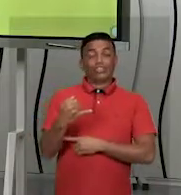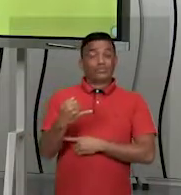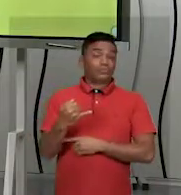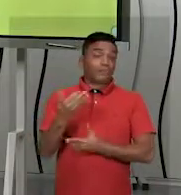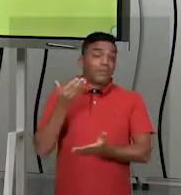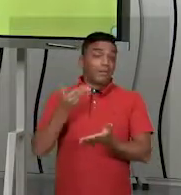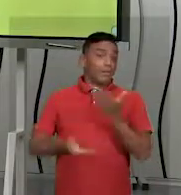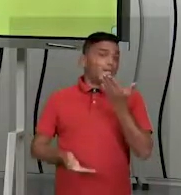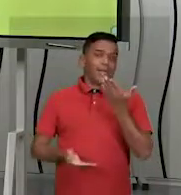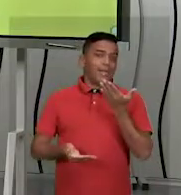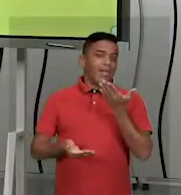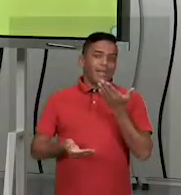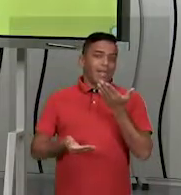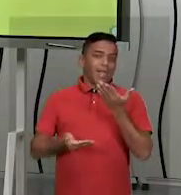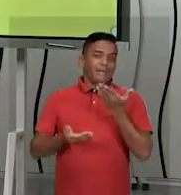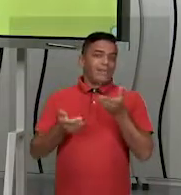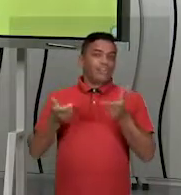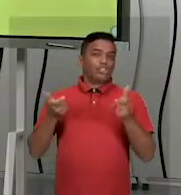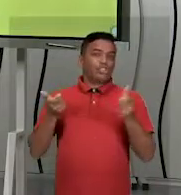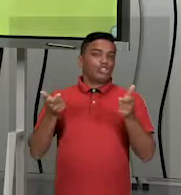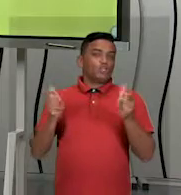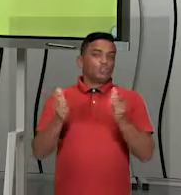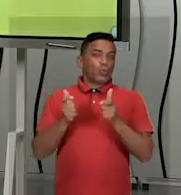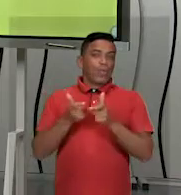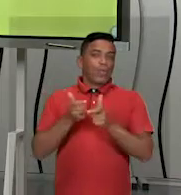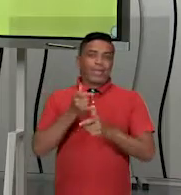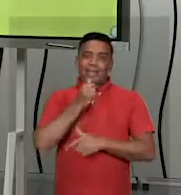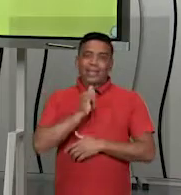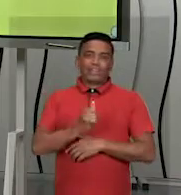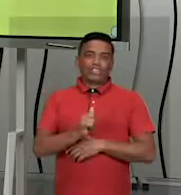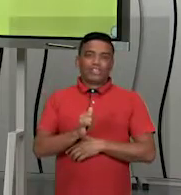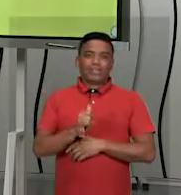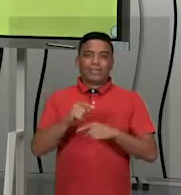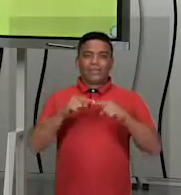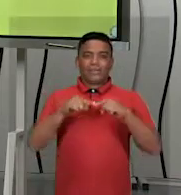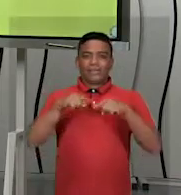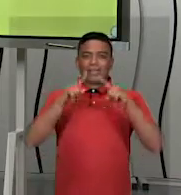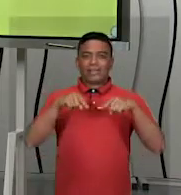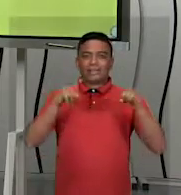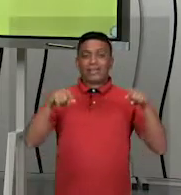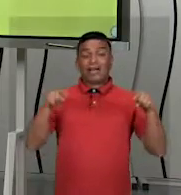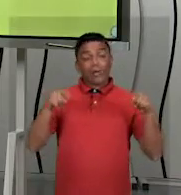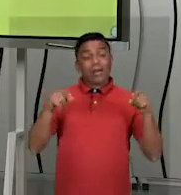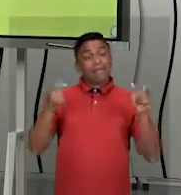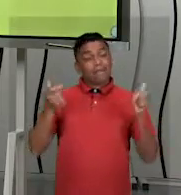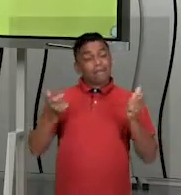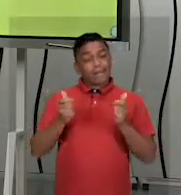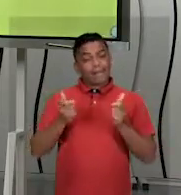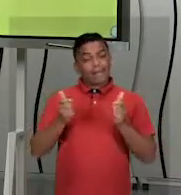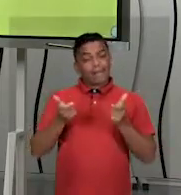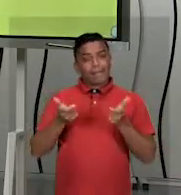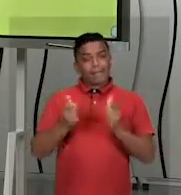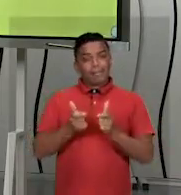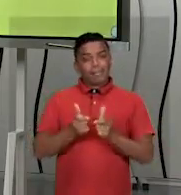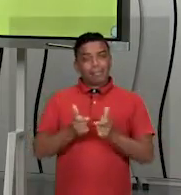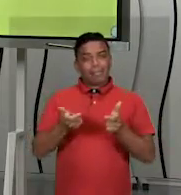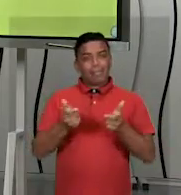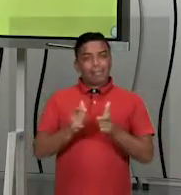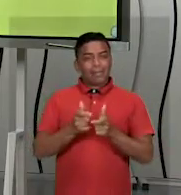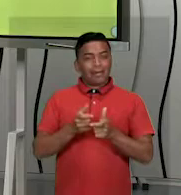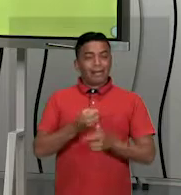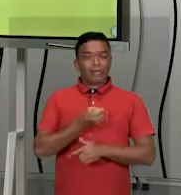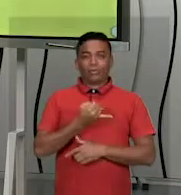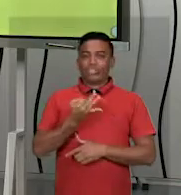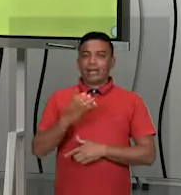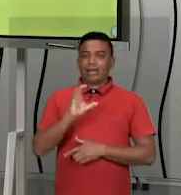perder energia, então essa variação, né, esse balanço vai ser menor em relação à quantidade de